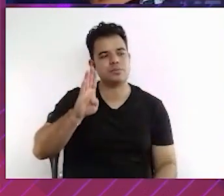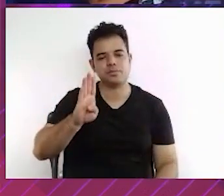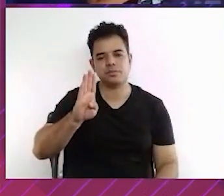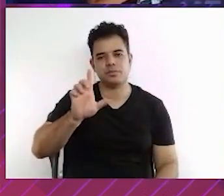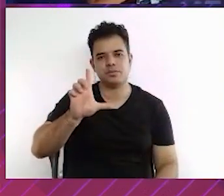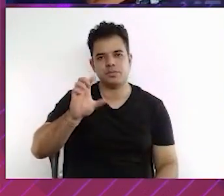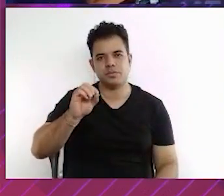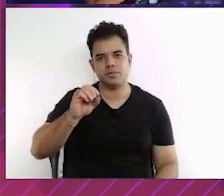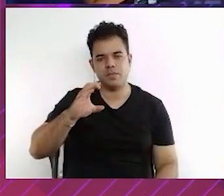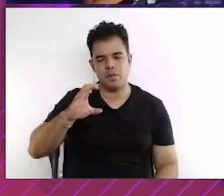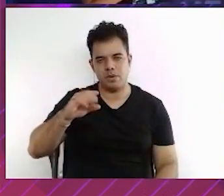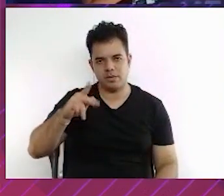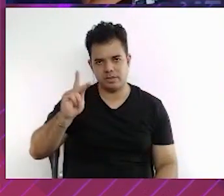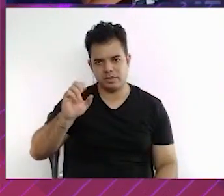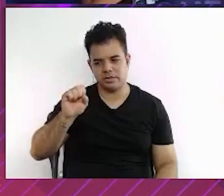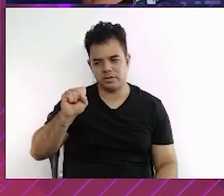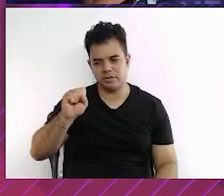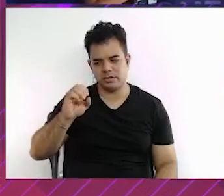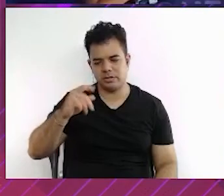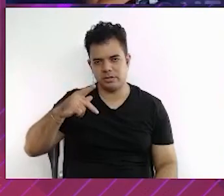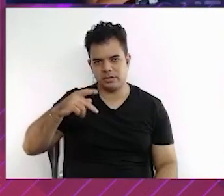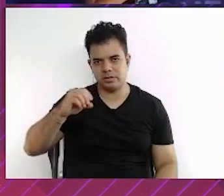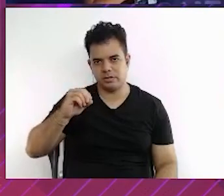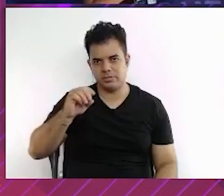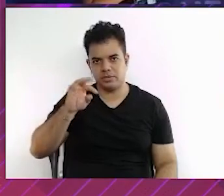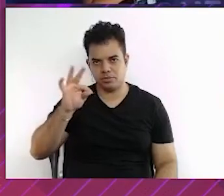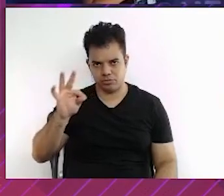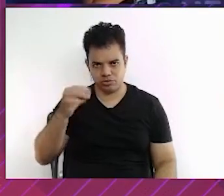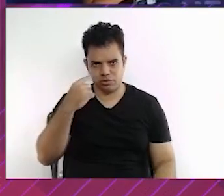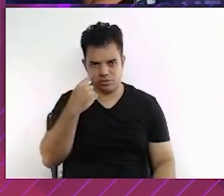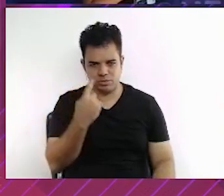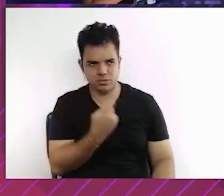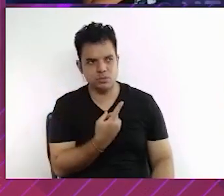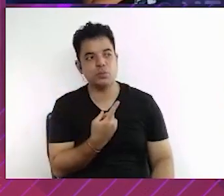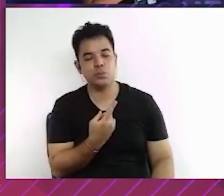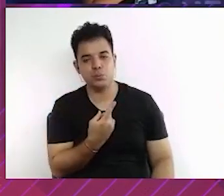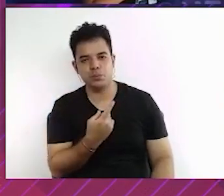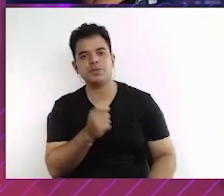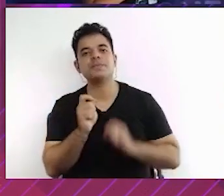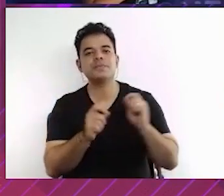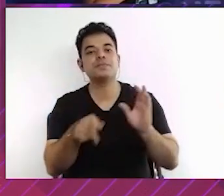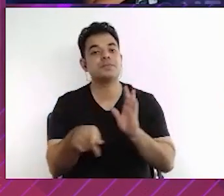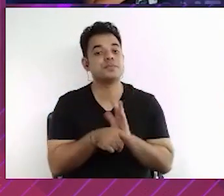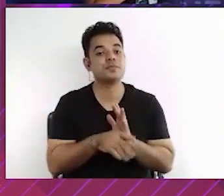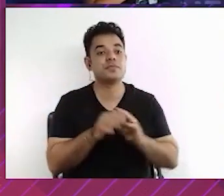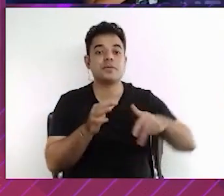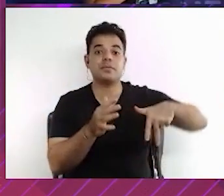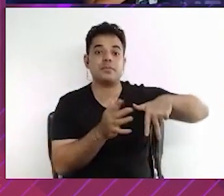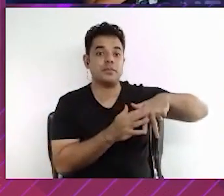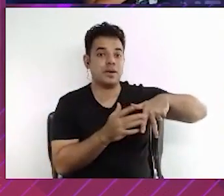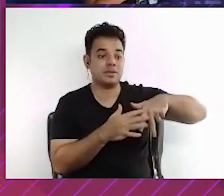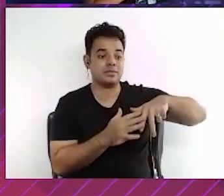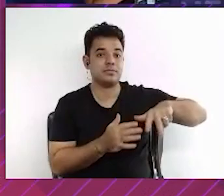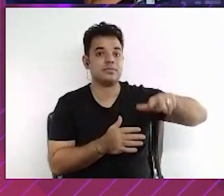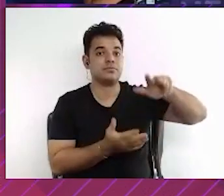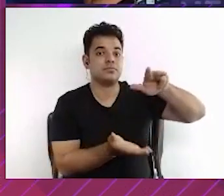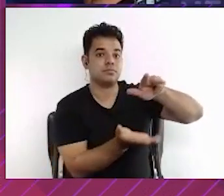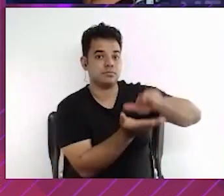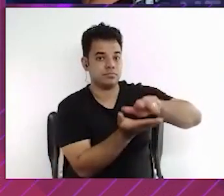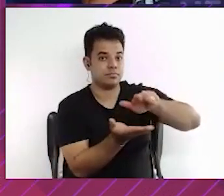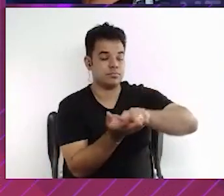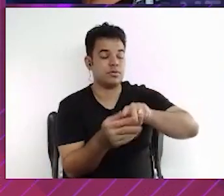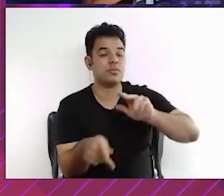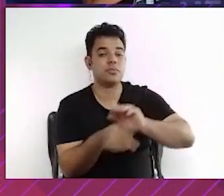nesse exemplo, a gente está vendo a sazonalidade dos pacientes internados em um setor específico por dia da